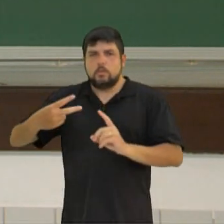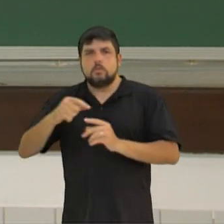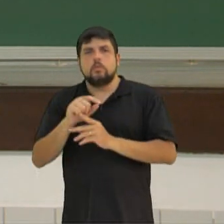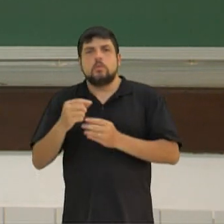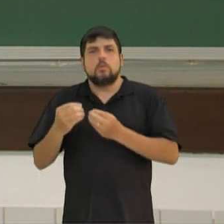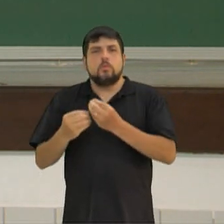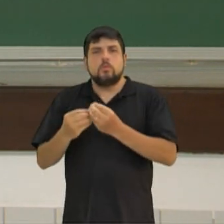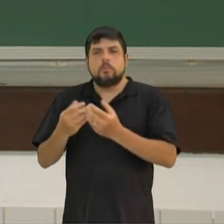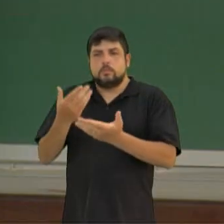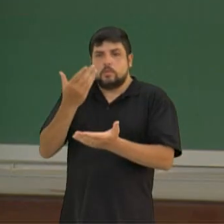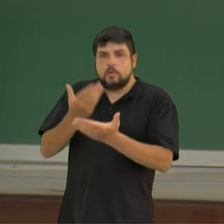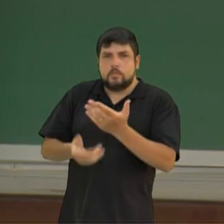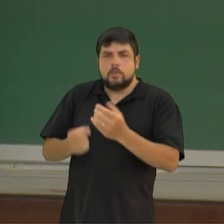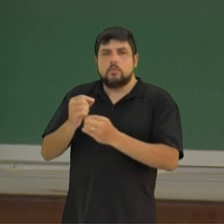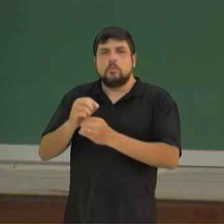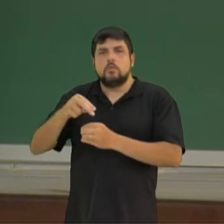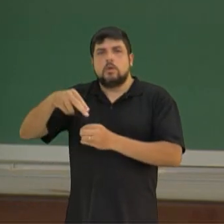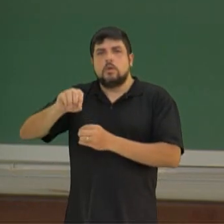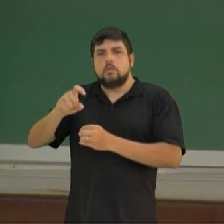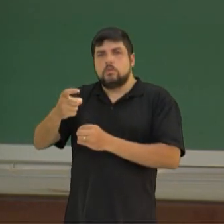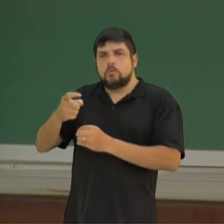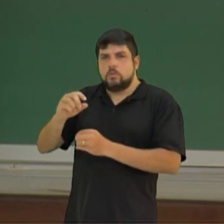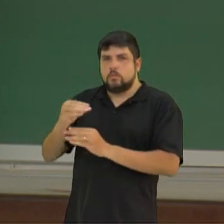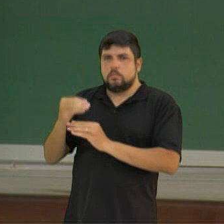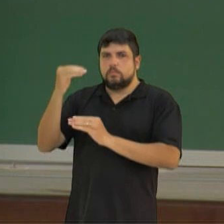oxidação, perda de elétrons, o NOx aumenta.